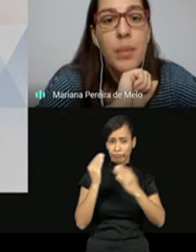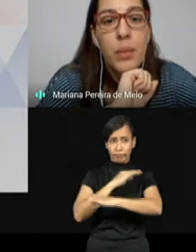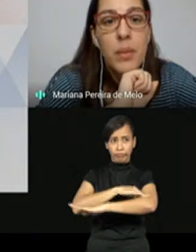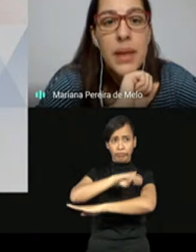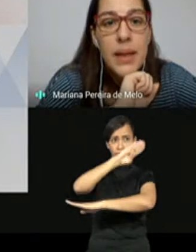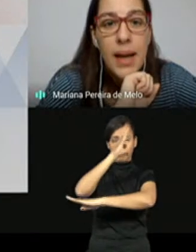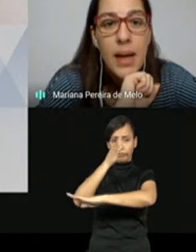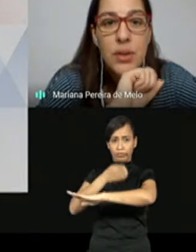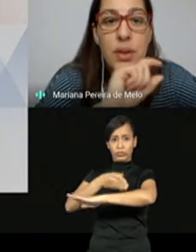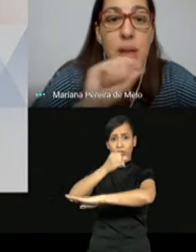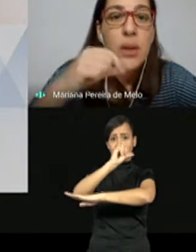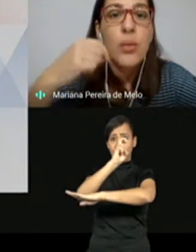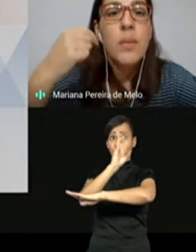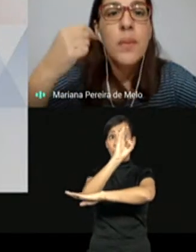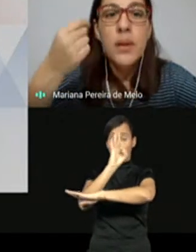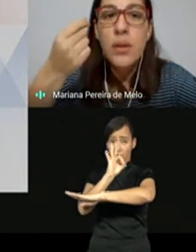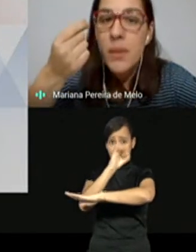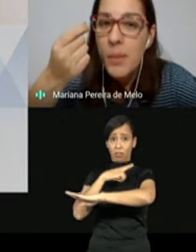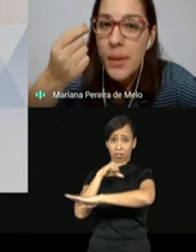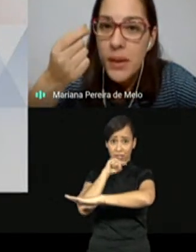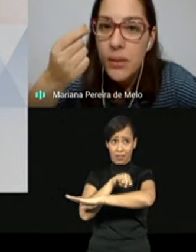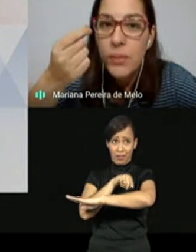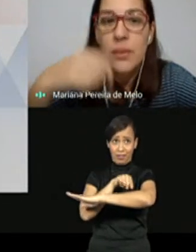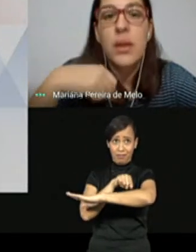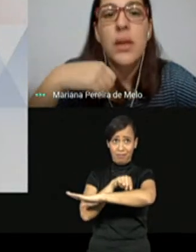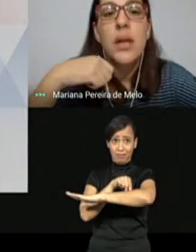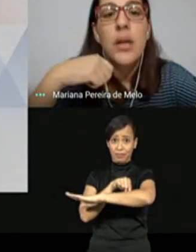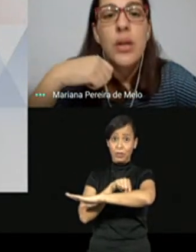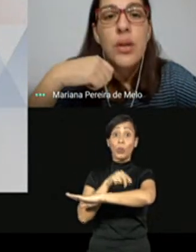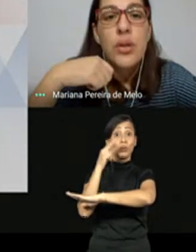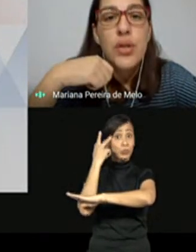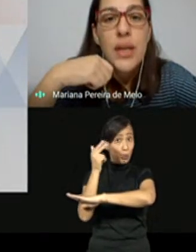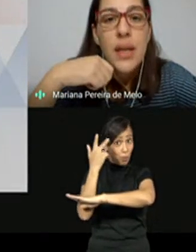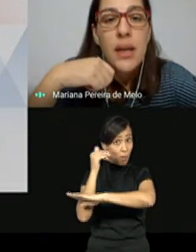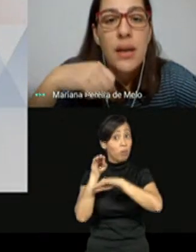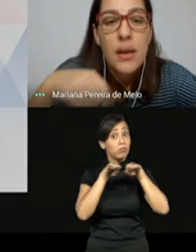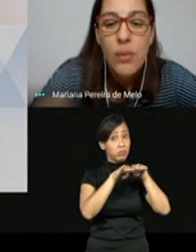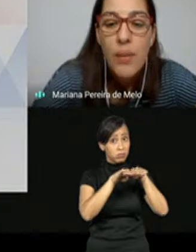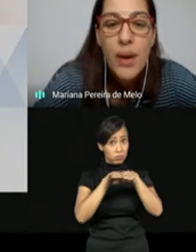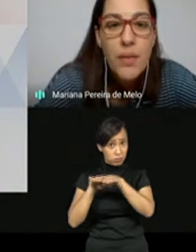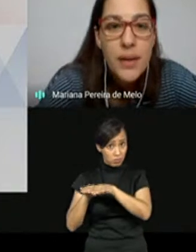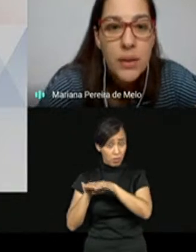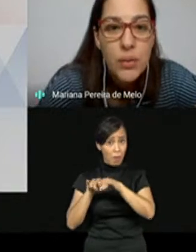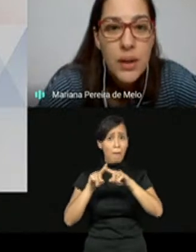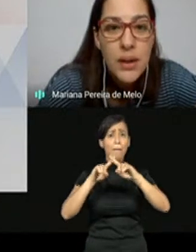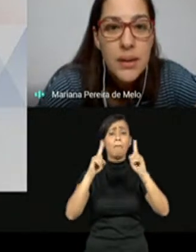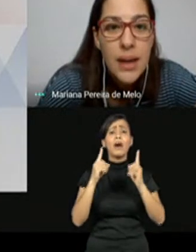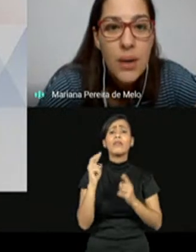A probabilidade em uma normal padrão de... Qual é